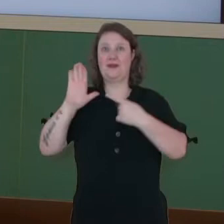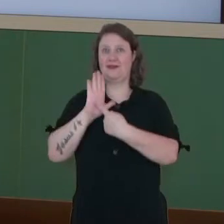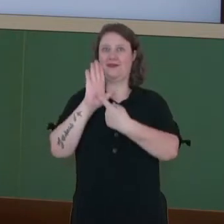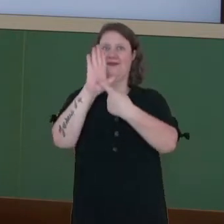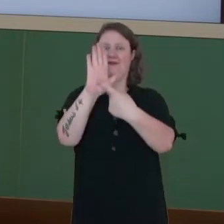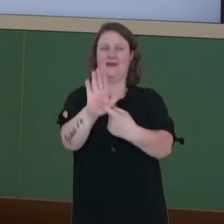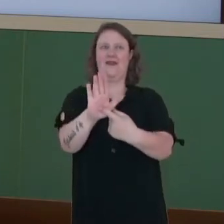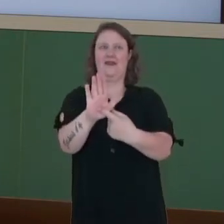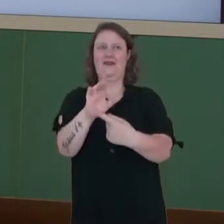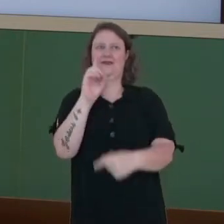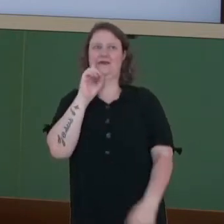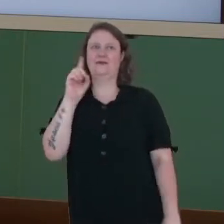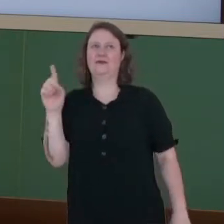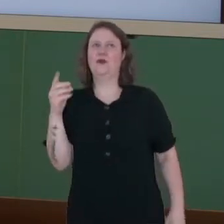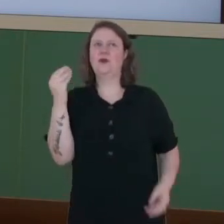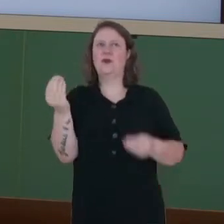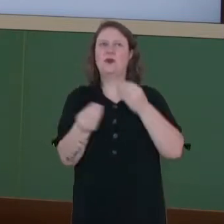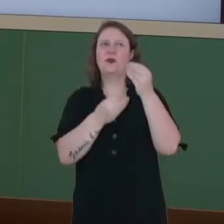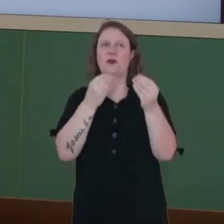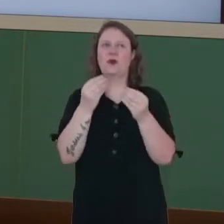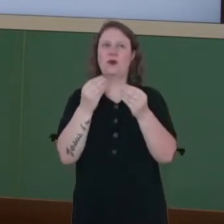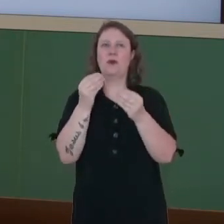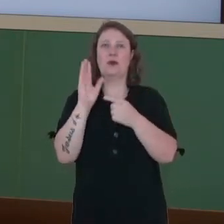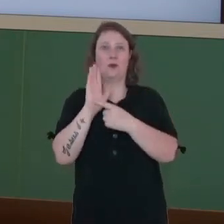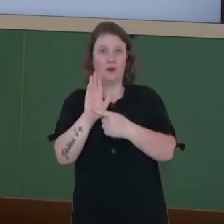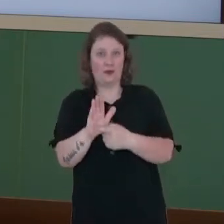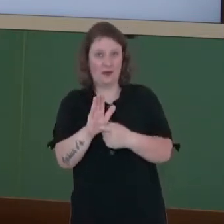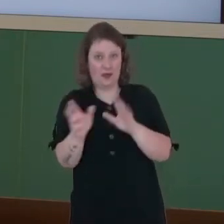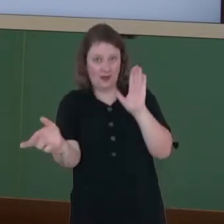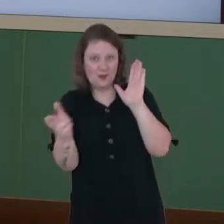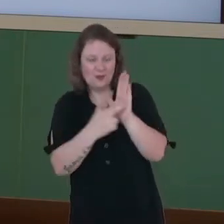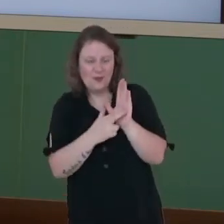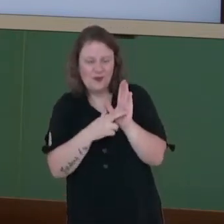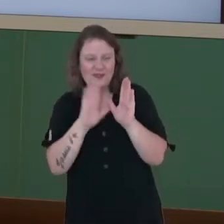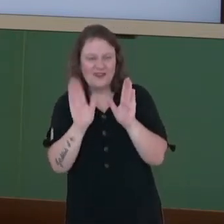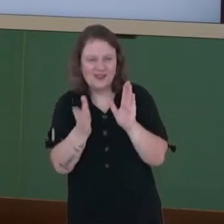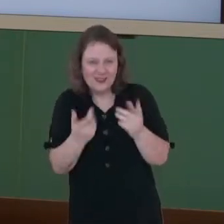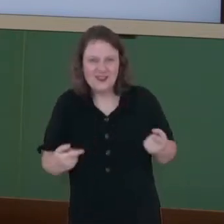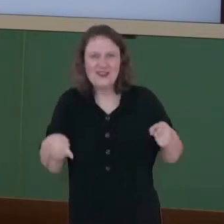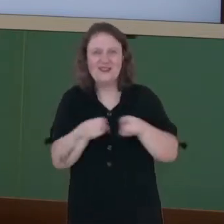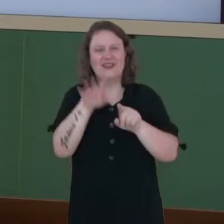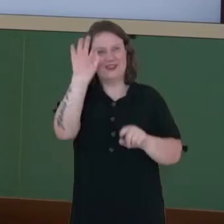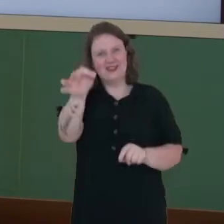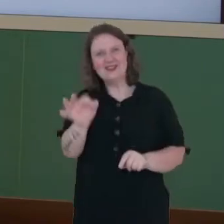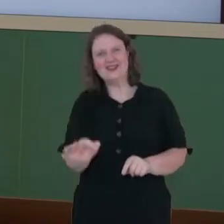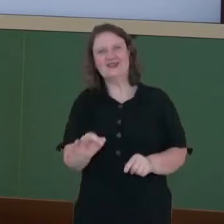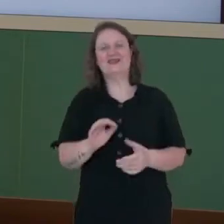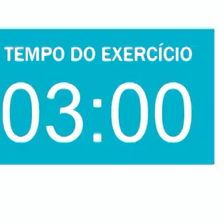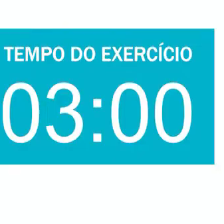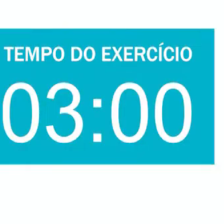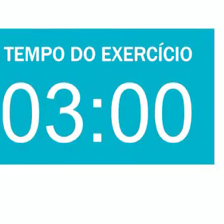né? Como que ele é mostrado? Responda a atividade e a gente vem fazendo a correção.